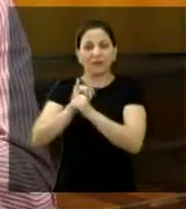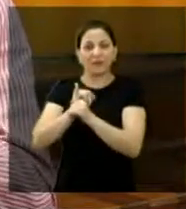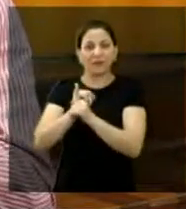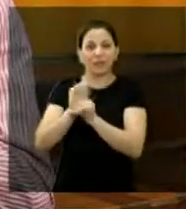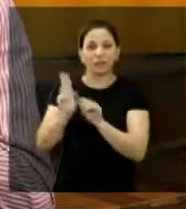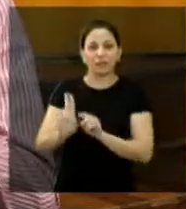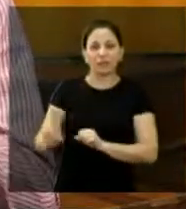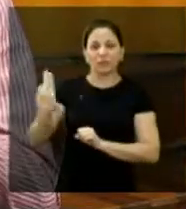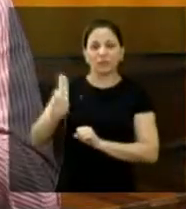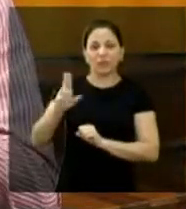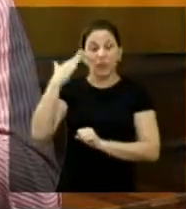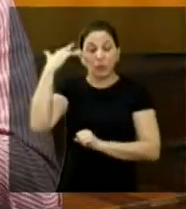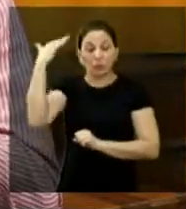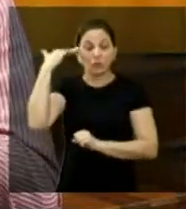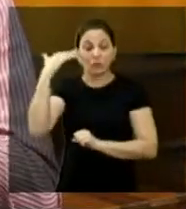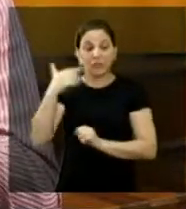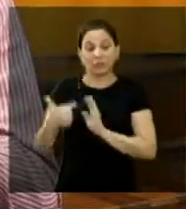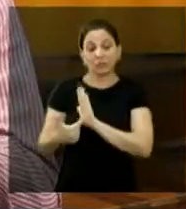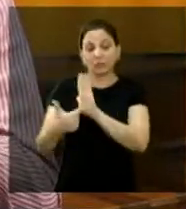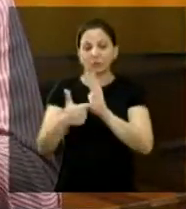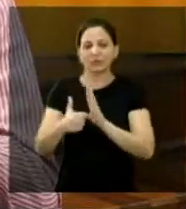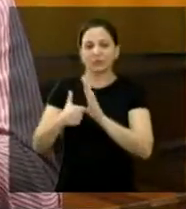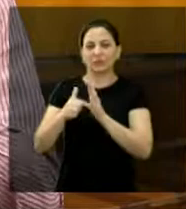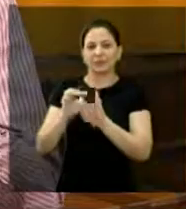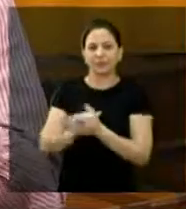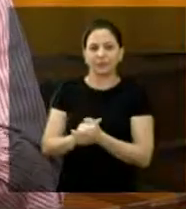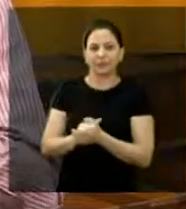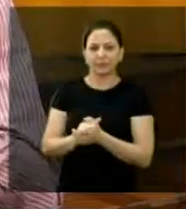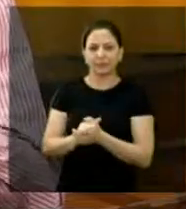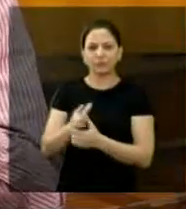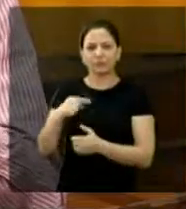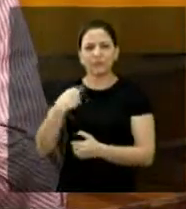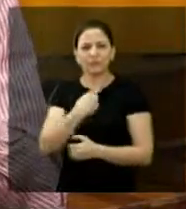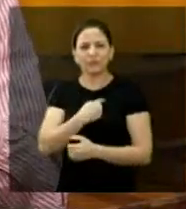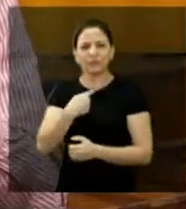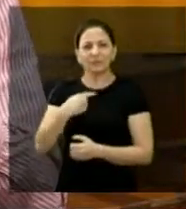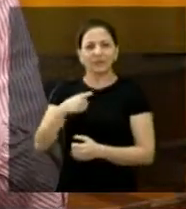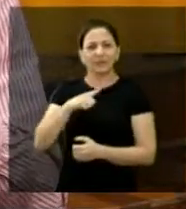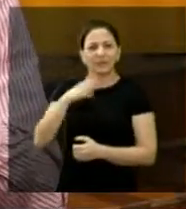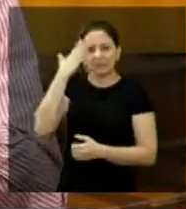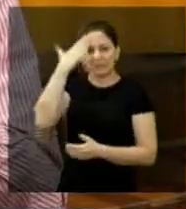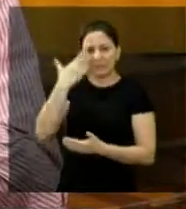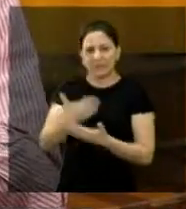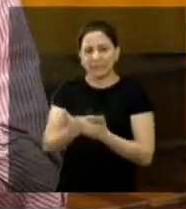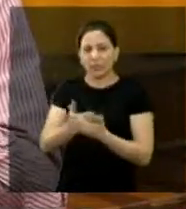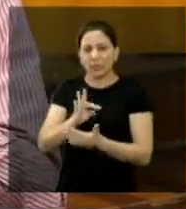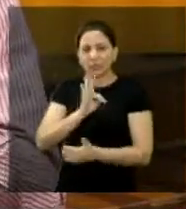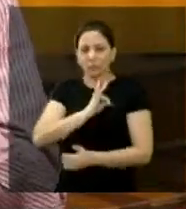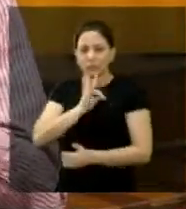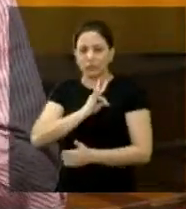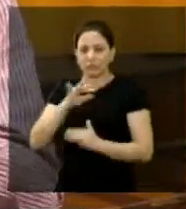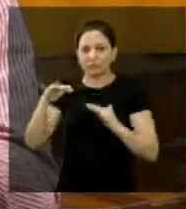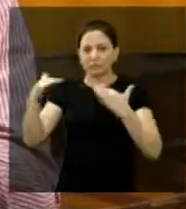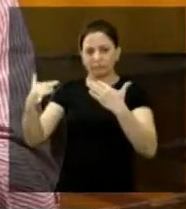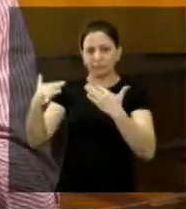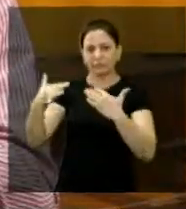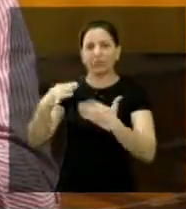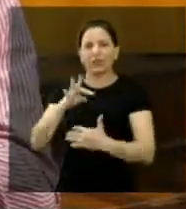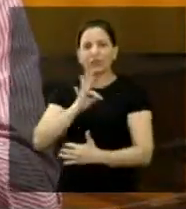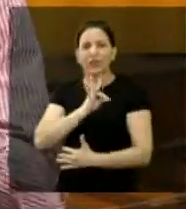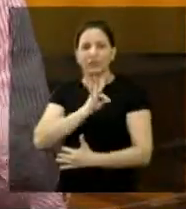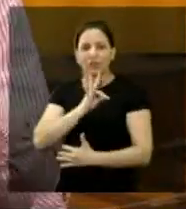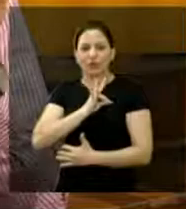um sucesso muito grande. E a gente tinha certeza que a Ferroviária ia ganhar, porque tecnicamente